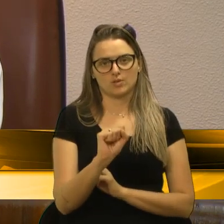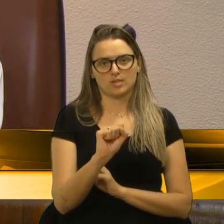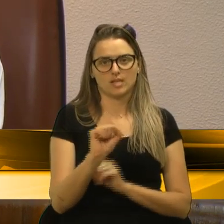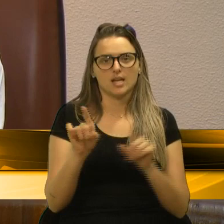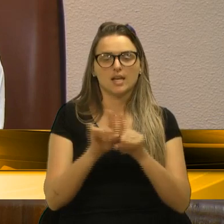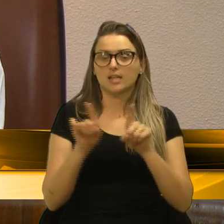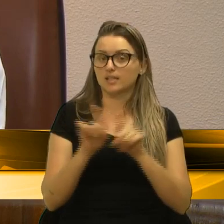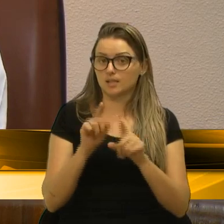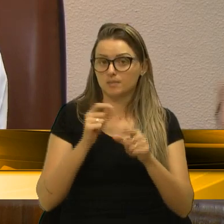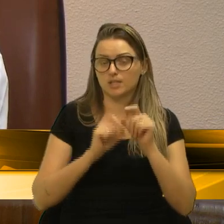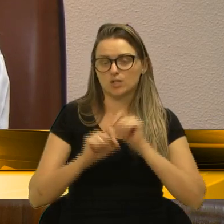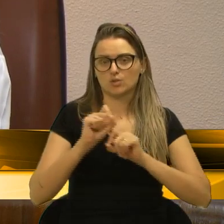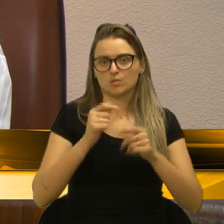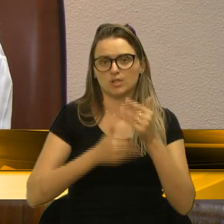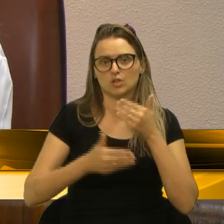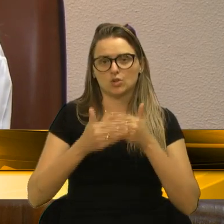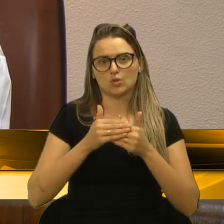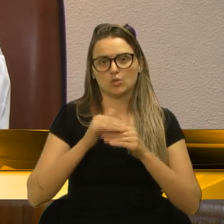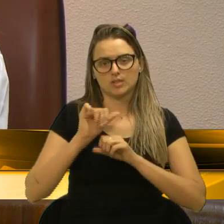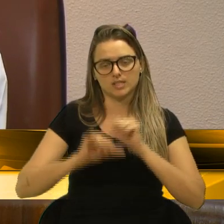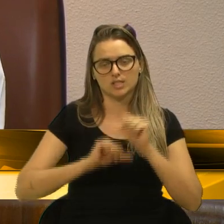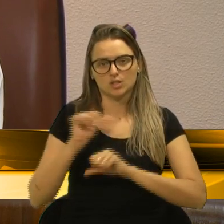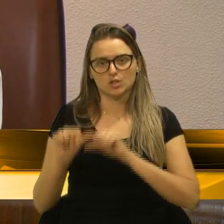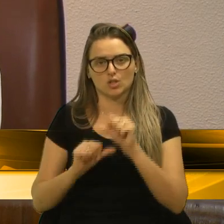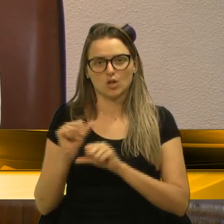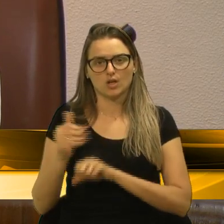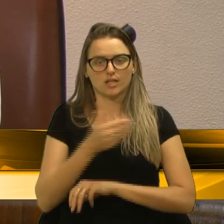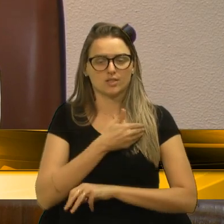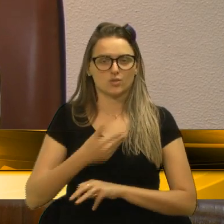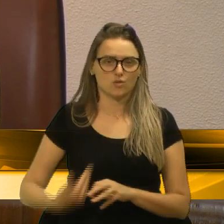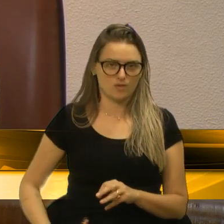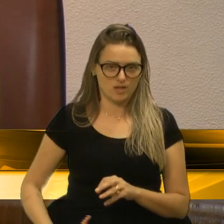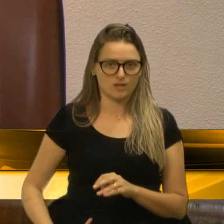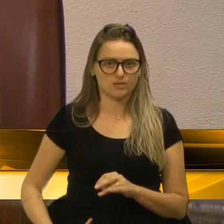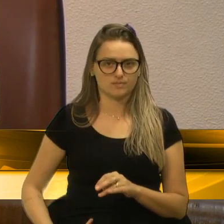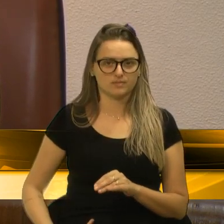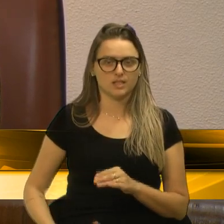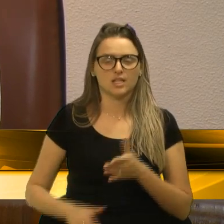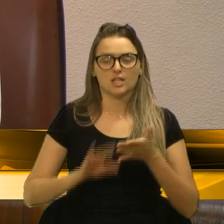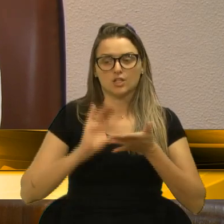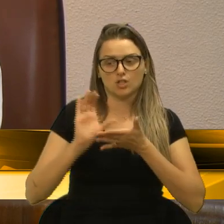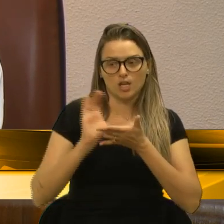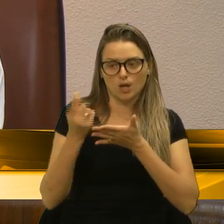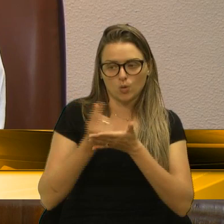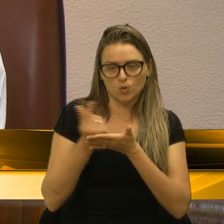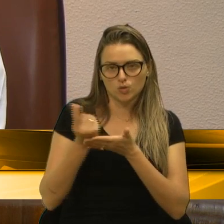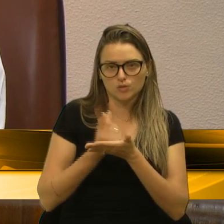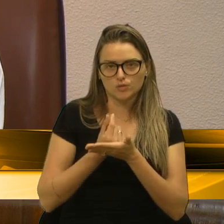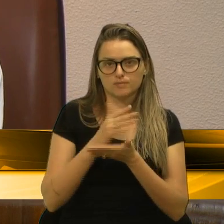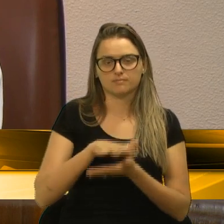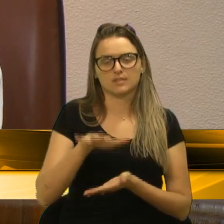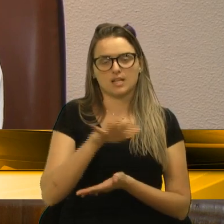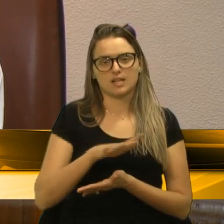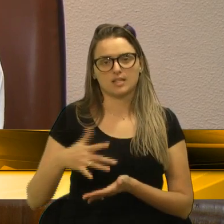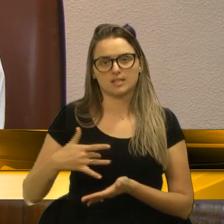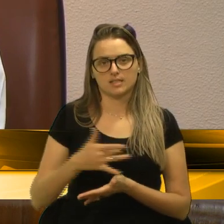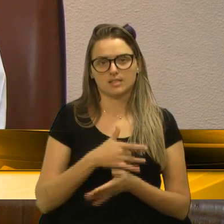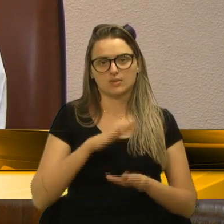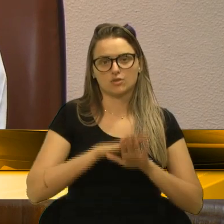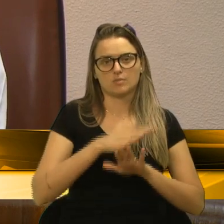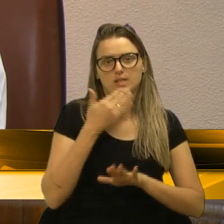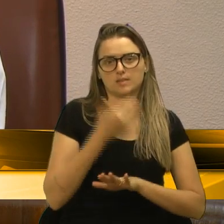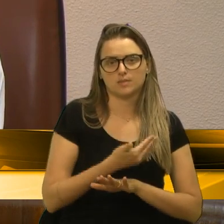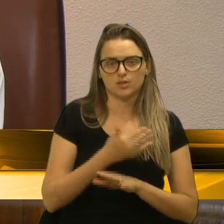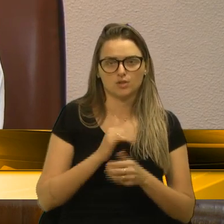as transferências intergovernamentais de recursos financeiros na área da saúde e da outras